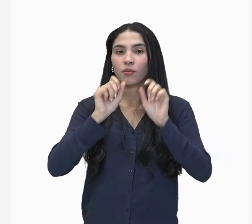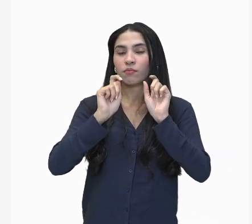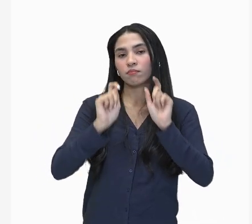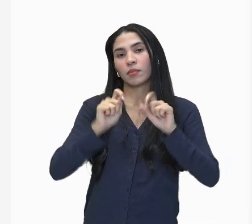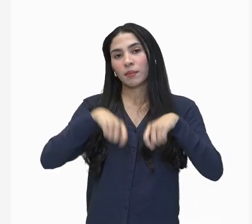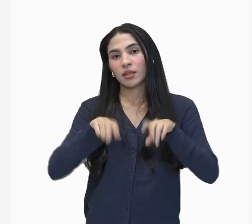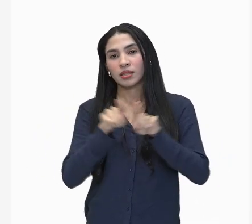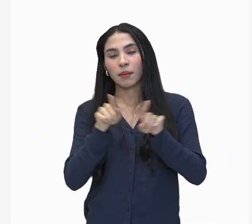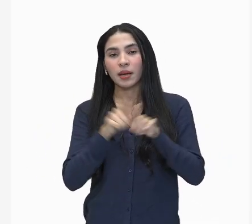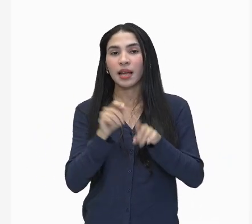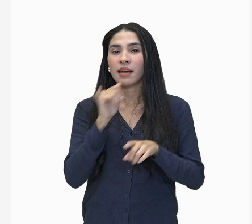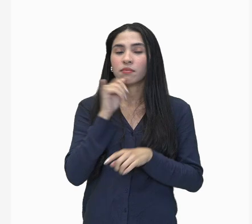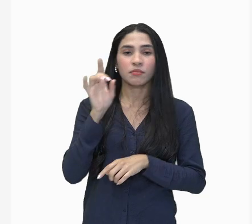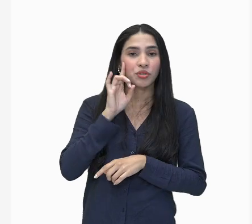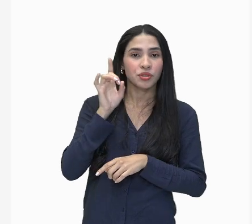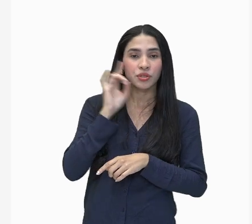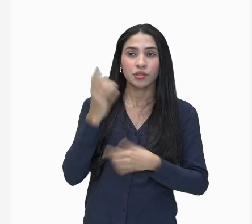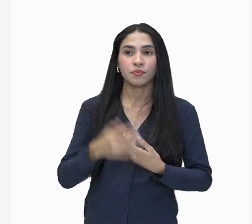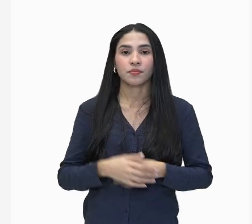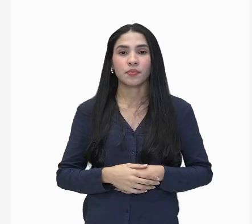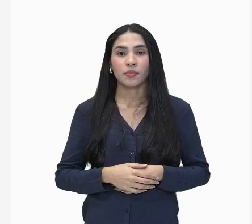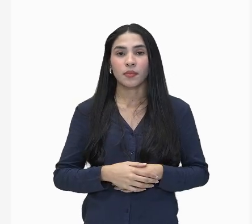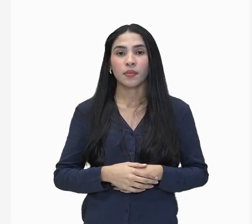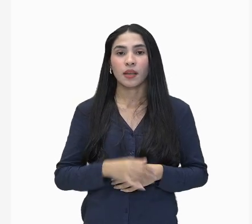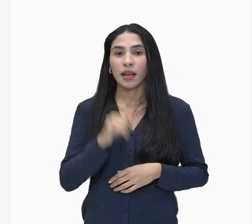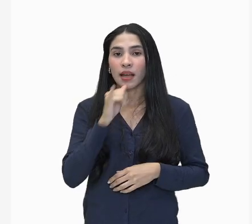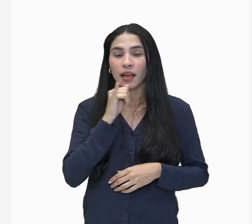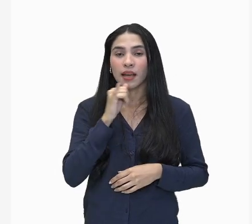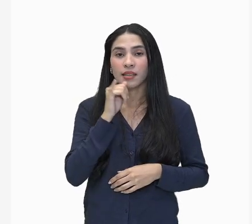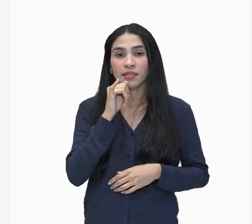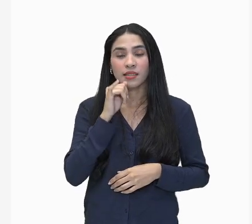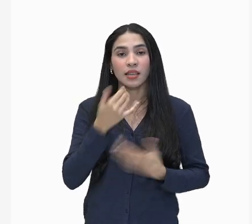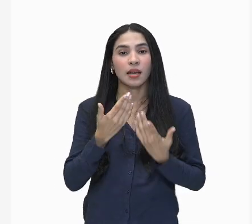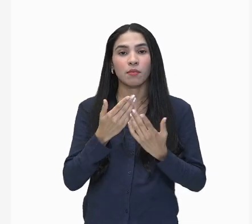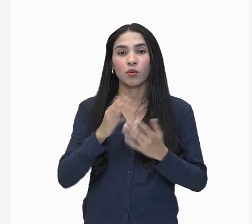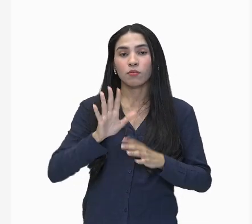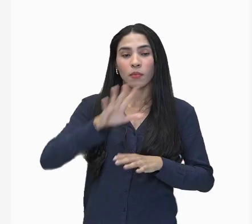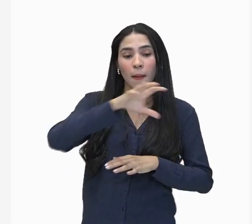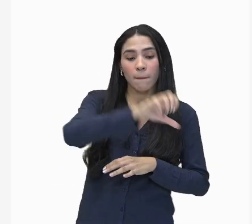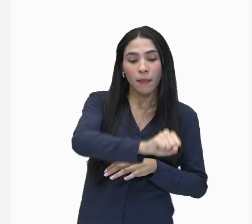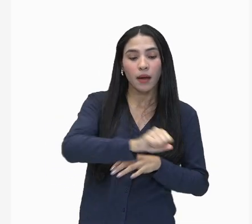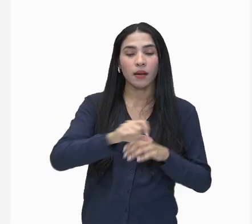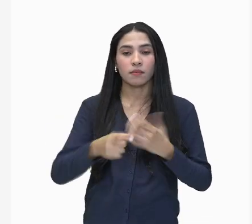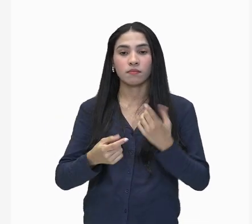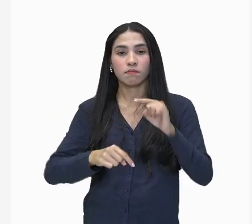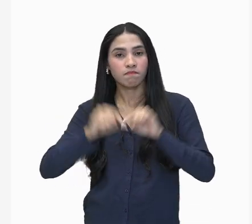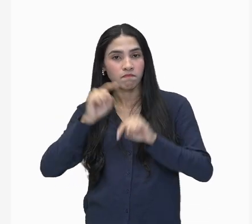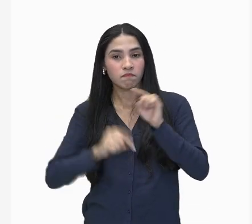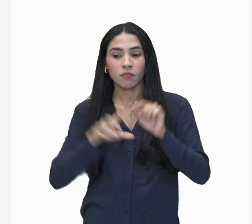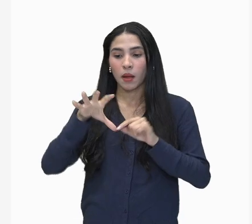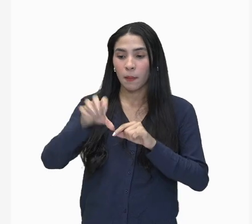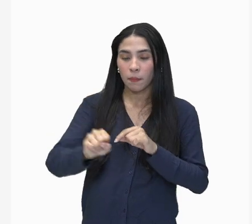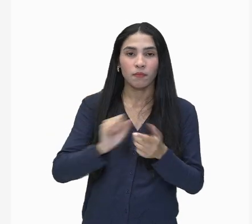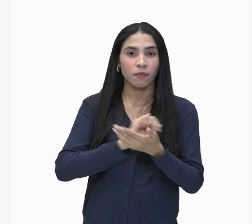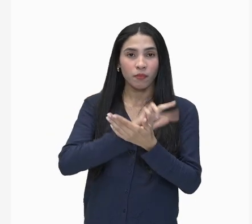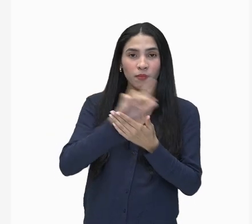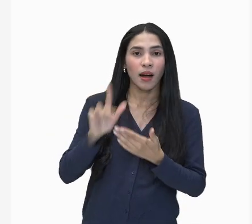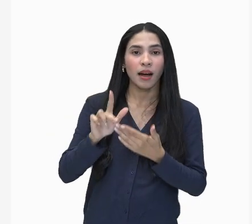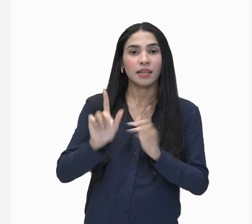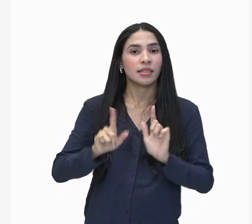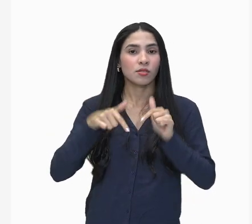fazer ações do nosso dia a dia, como movimentar o nosso corpo, levantar objetos, sustentar cargas, etc. Né?